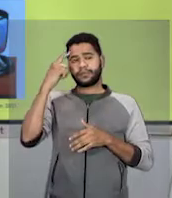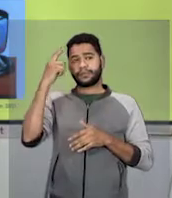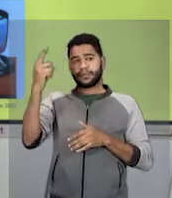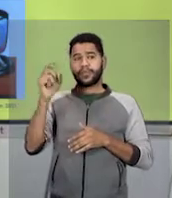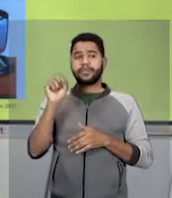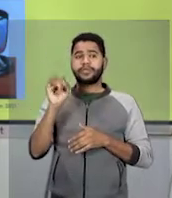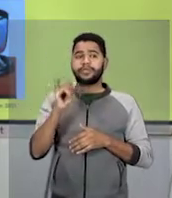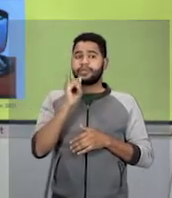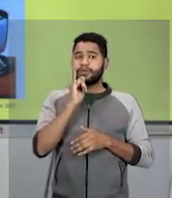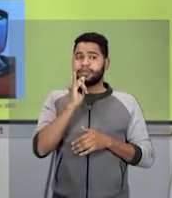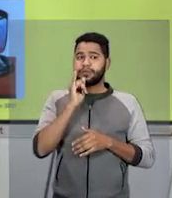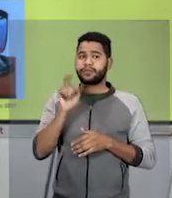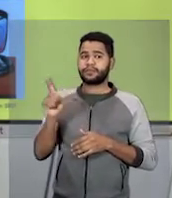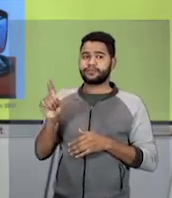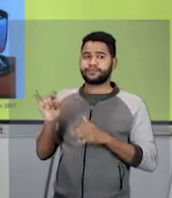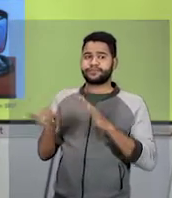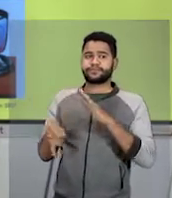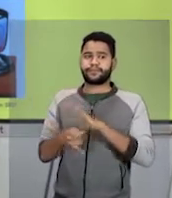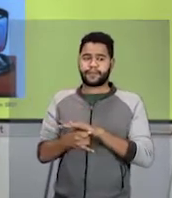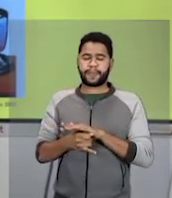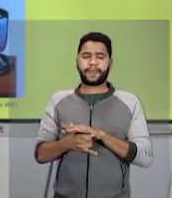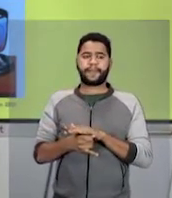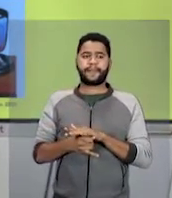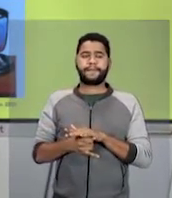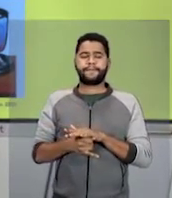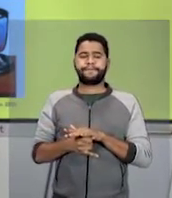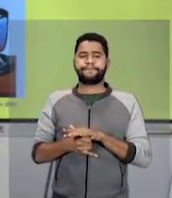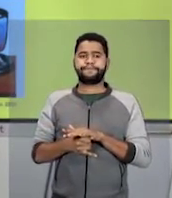Se você tem aqui embaixo, no seu